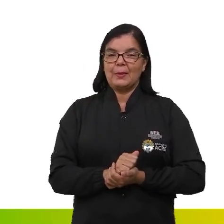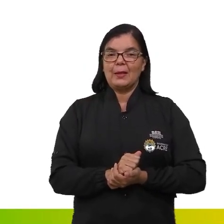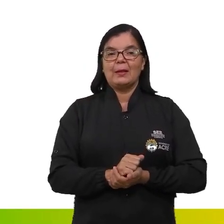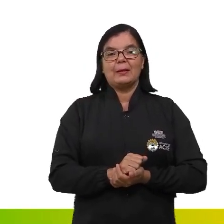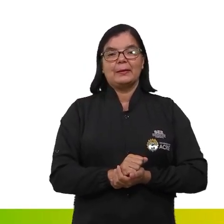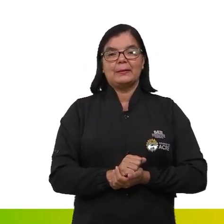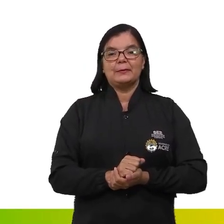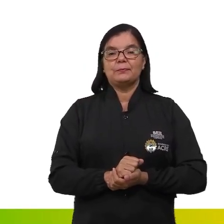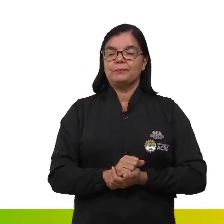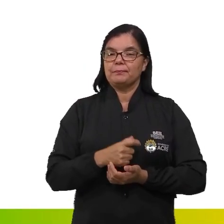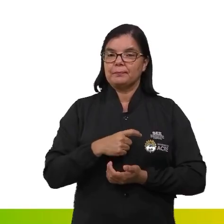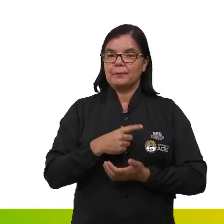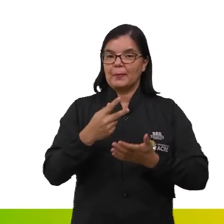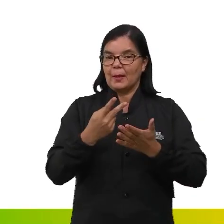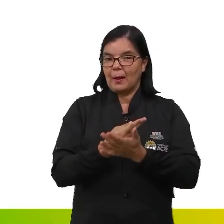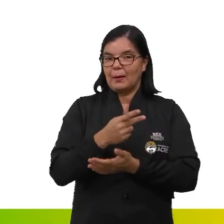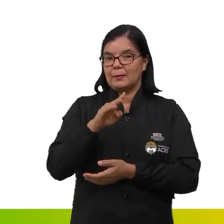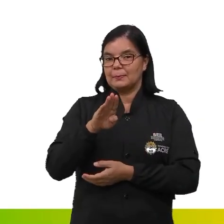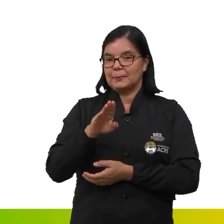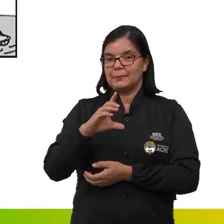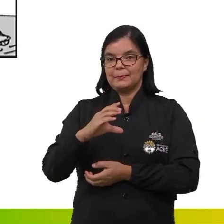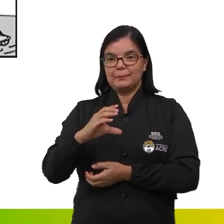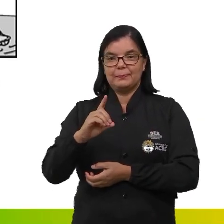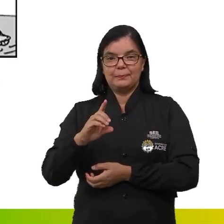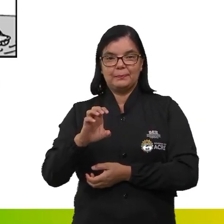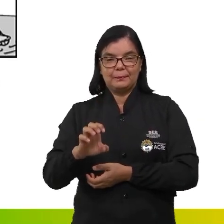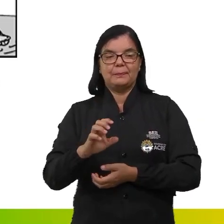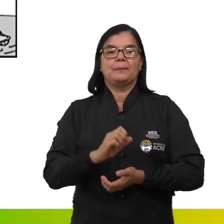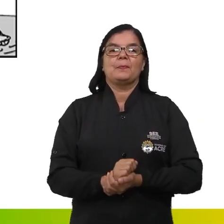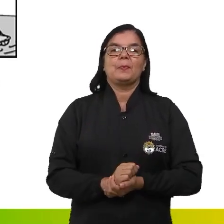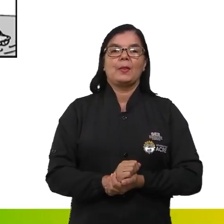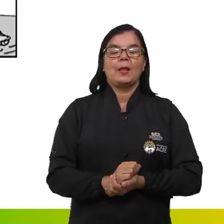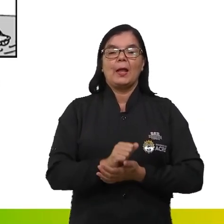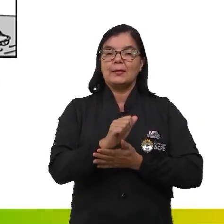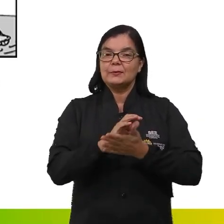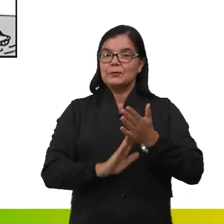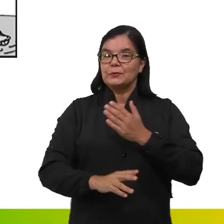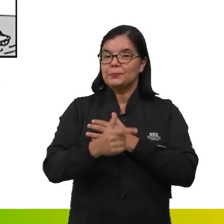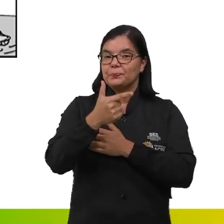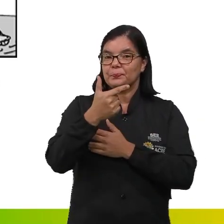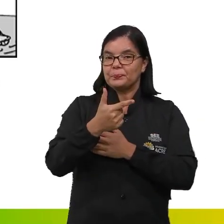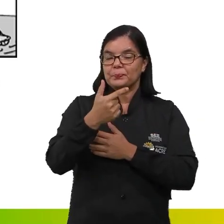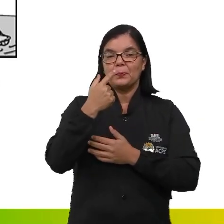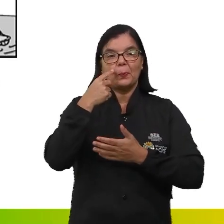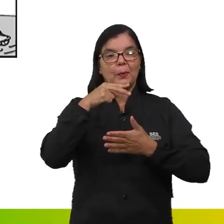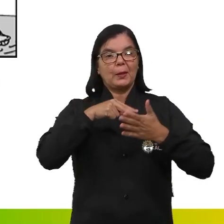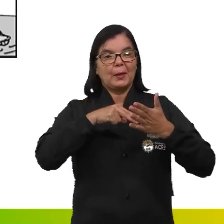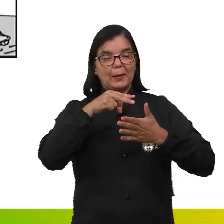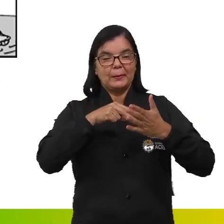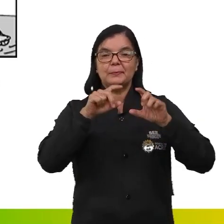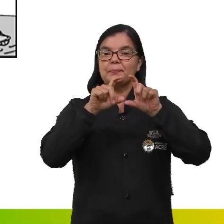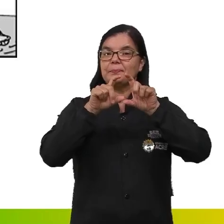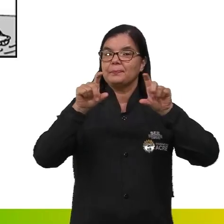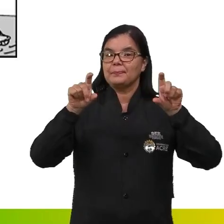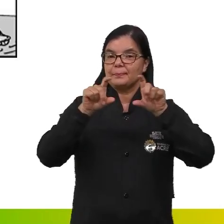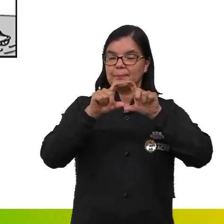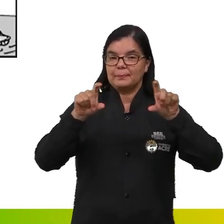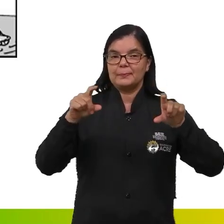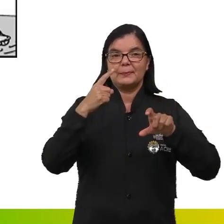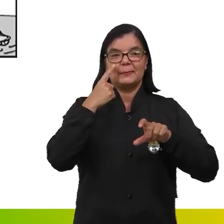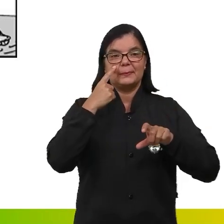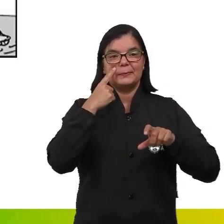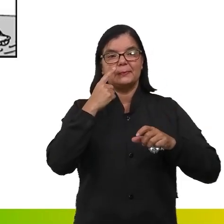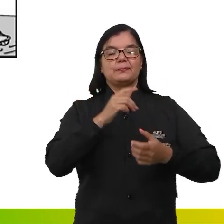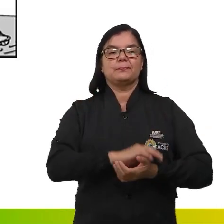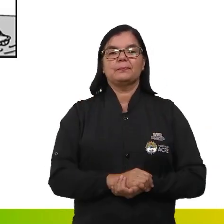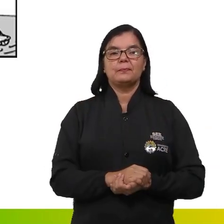letra E estão erradas, tá? Já a atividade 2, é uma leitura de uma tirinha, então vamos lá